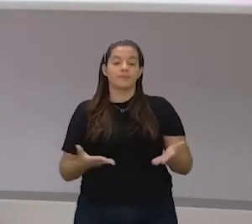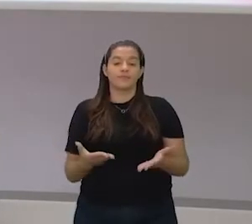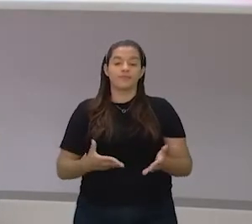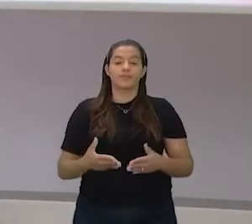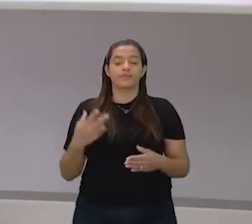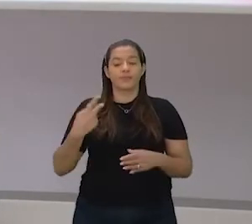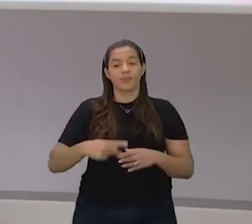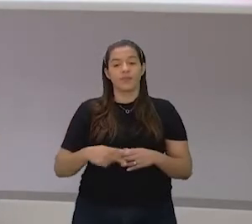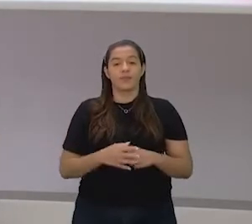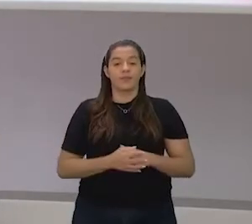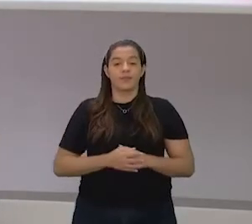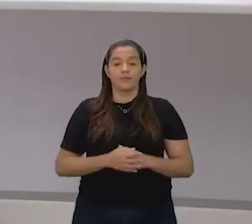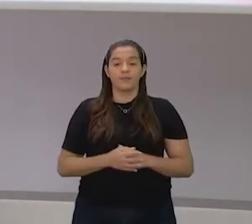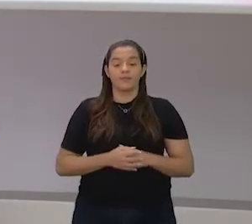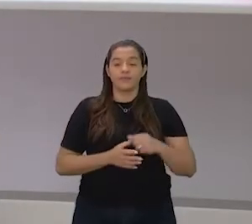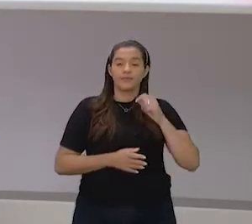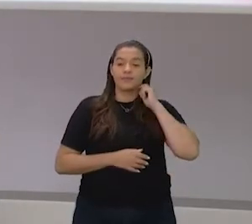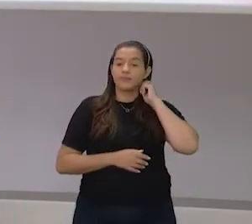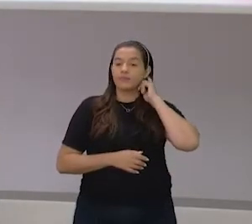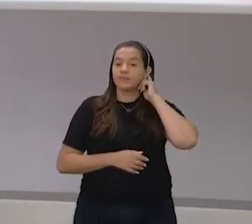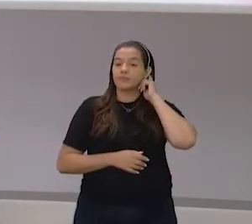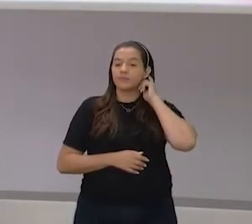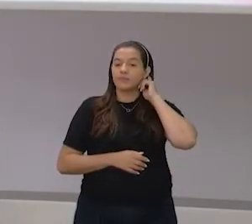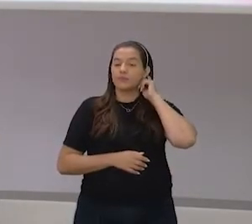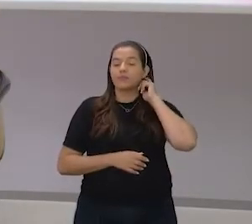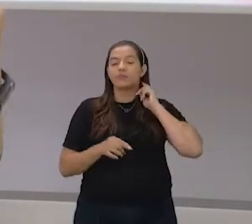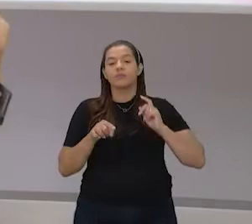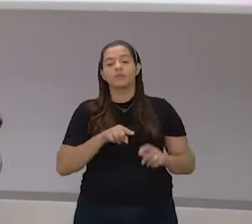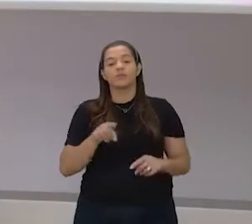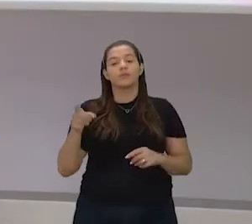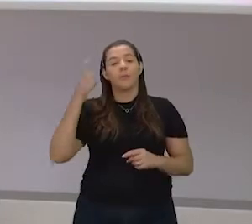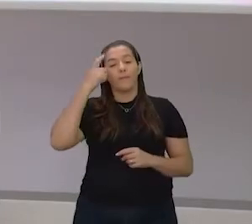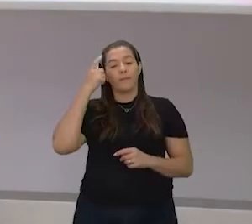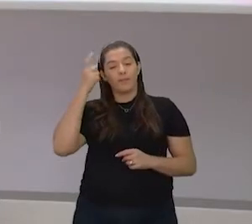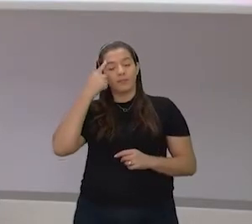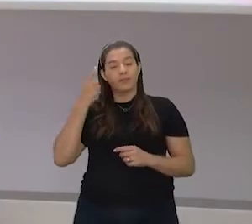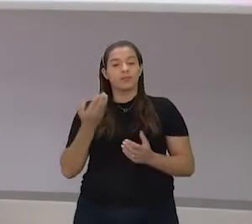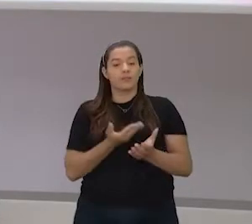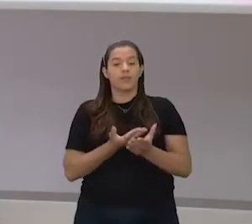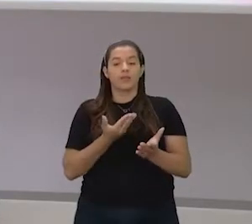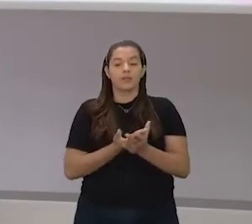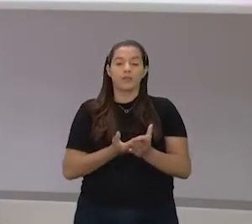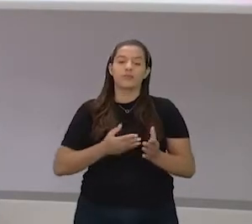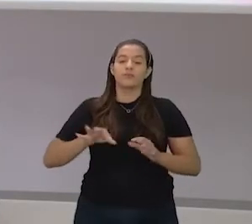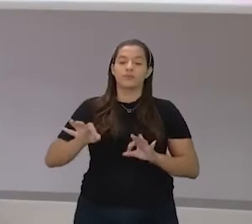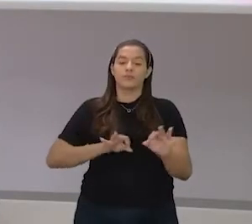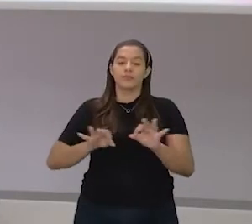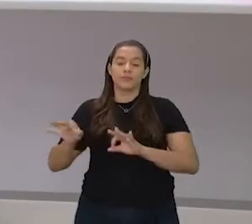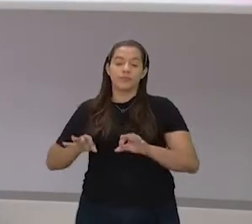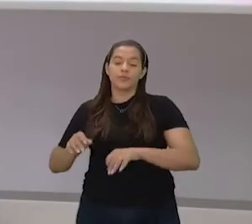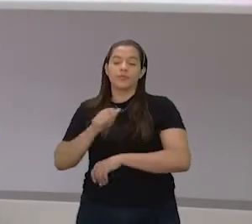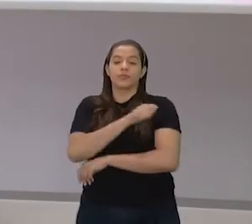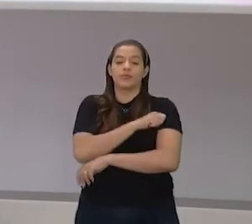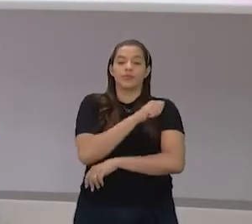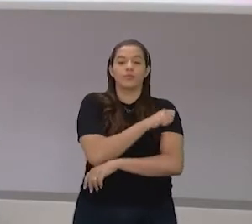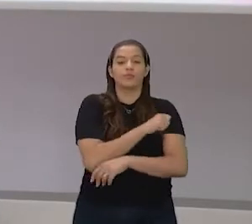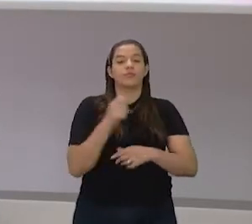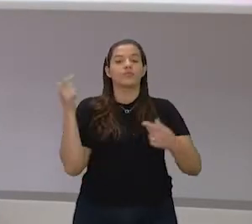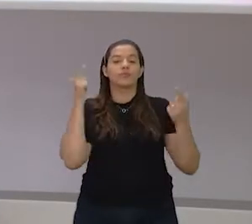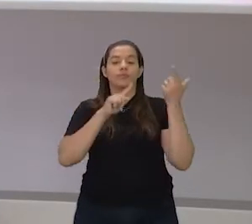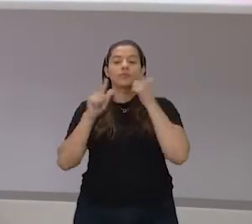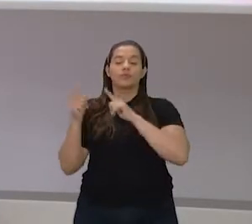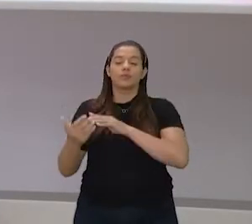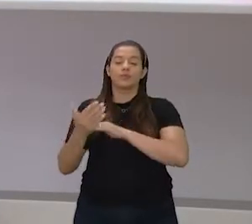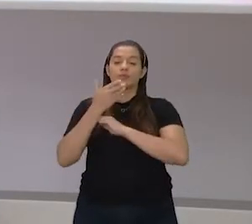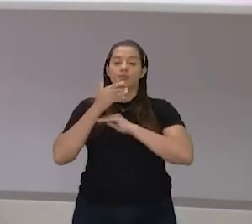aqui. Mas é isso. E aí, pensando nessa questão de que eram aulas mesmo para os nossos estudantes fazerem essas